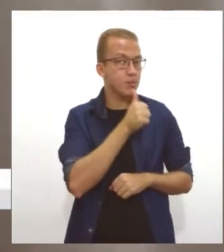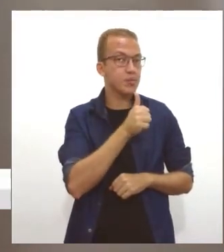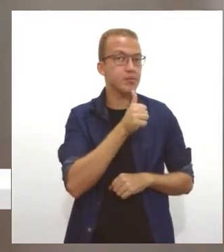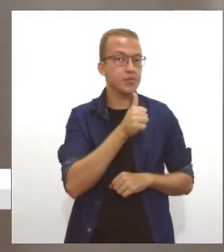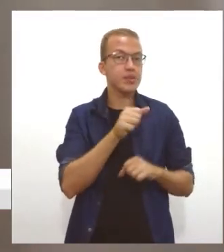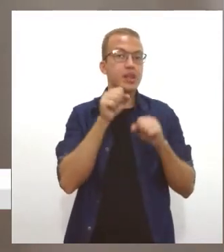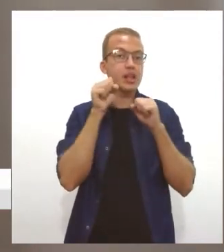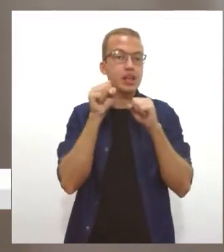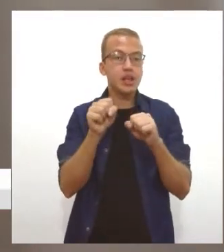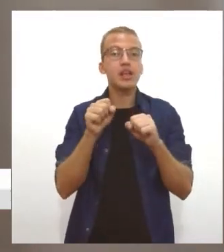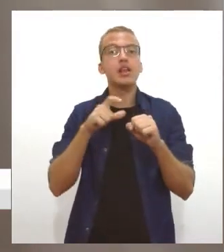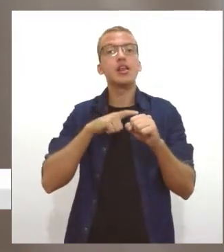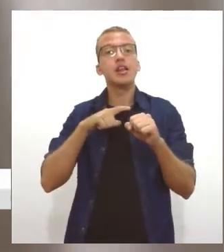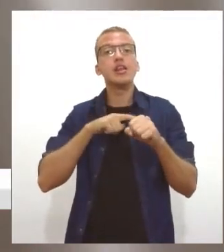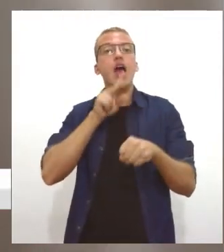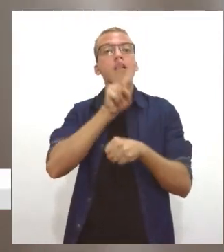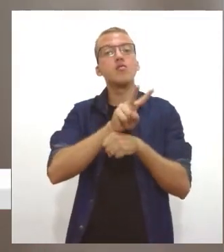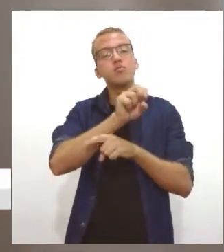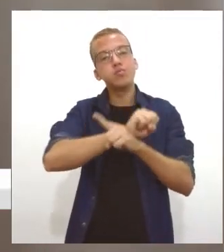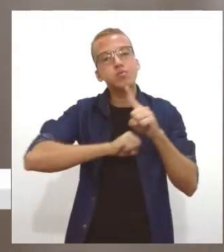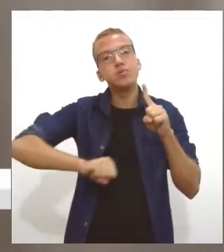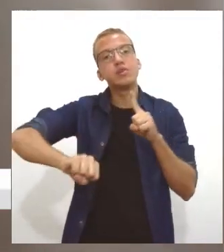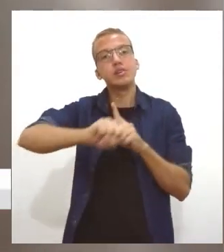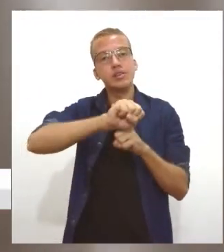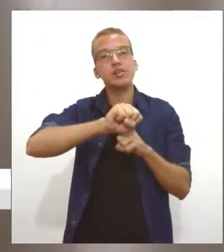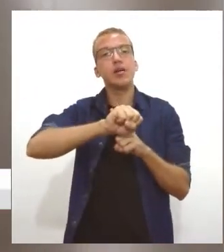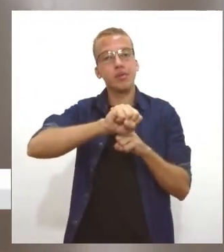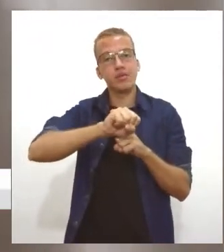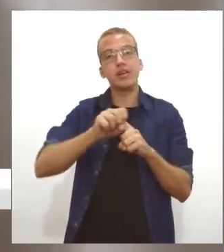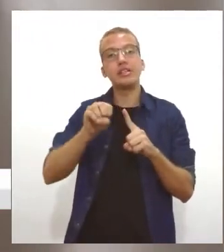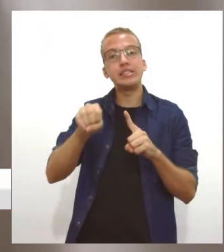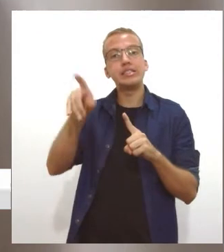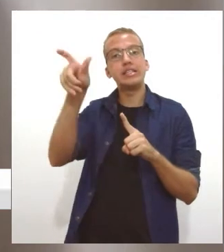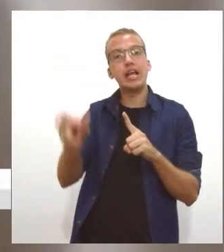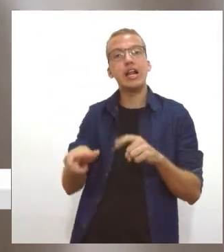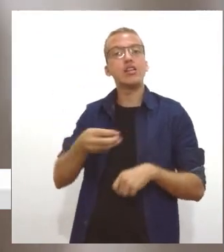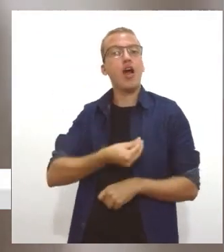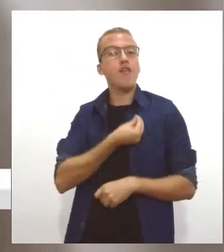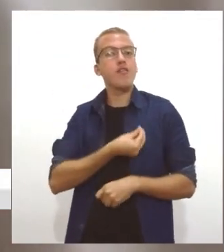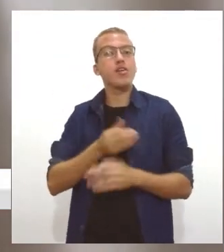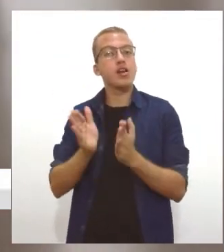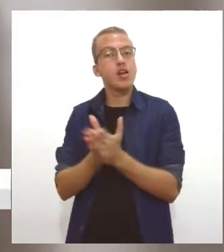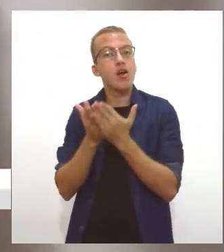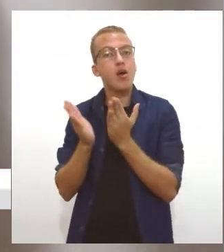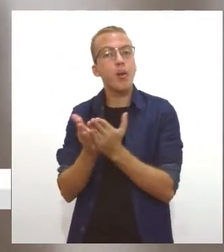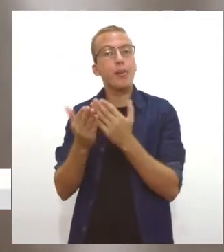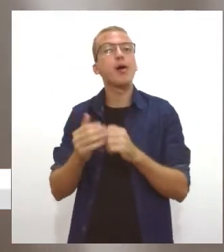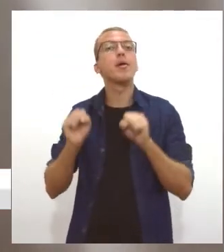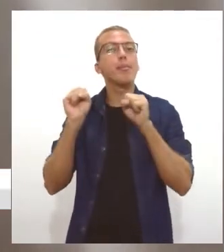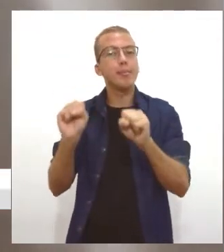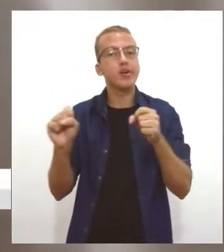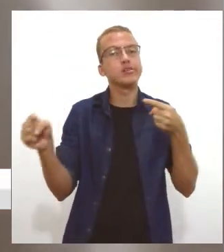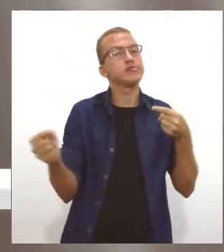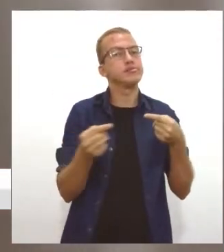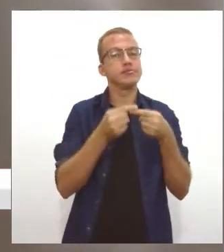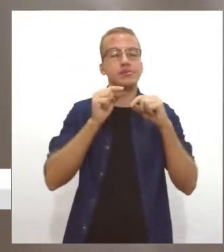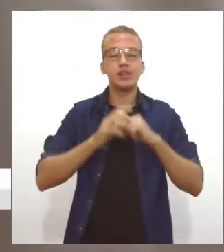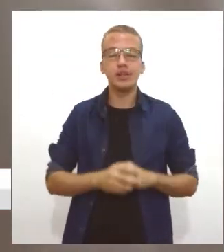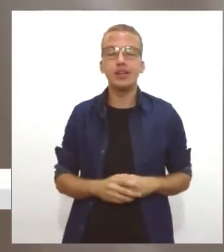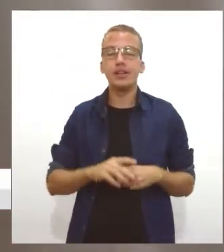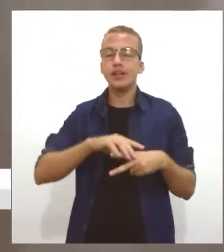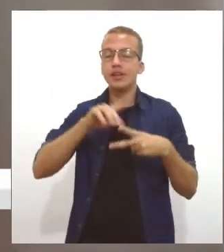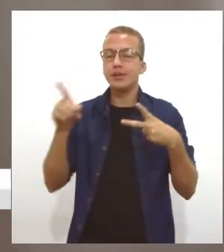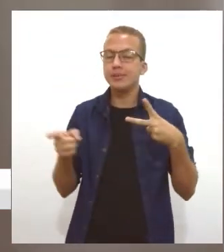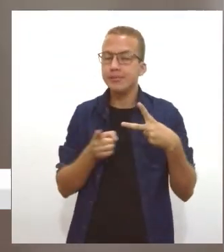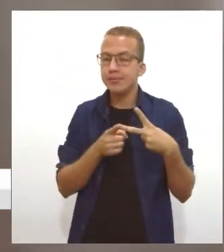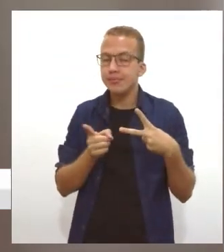seara social que beira ali a pobreza. E o segundo é que haja uma medida, sabe, judicial, que afaste